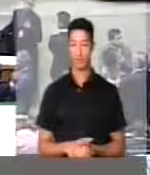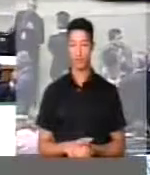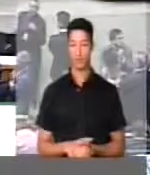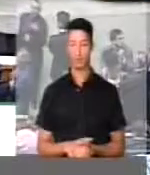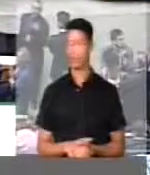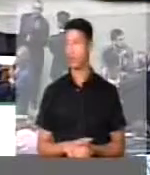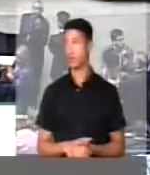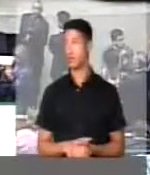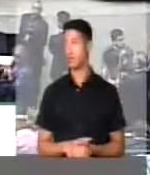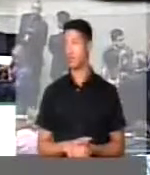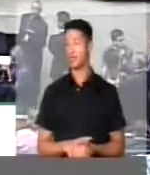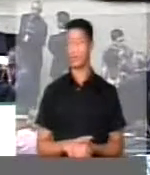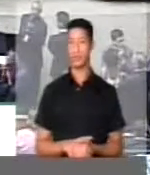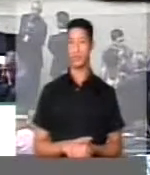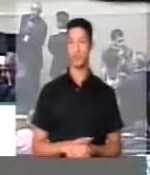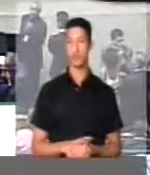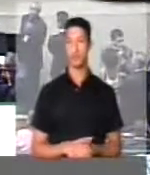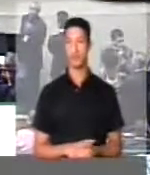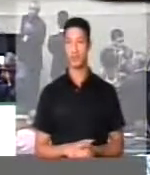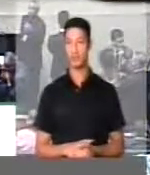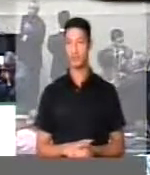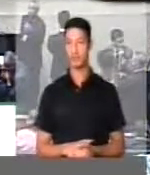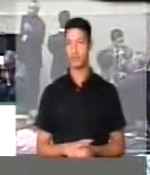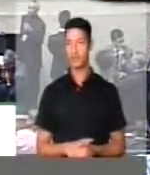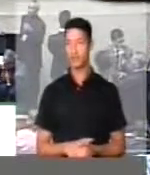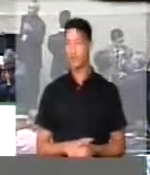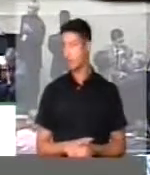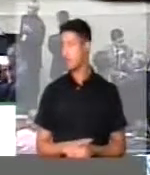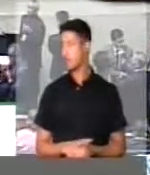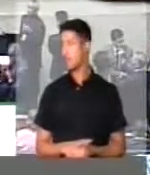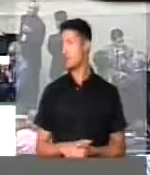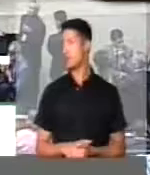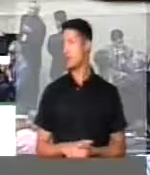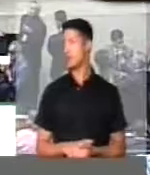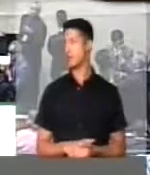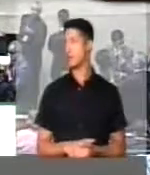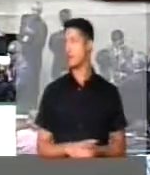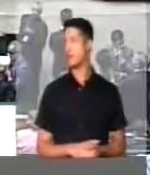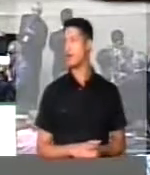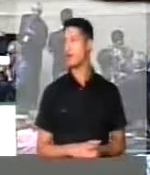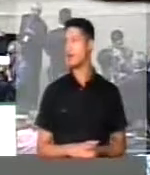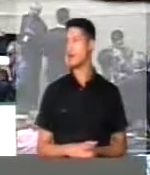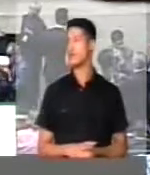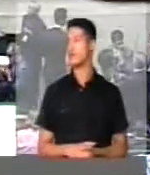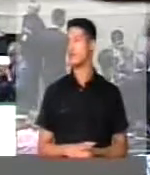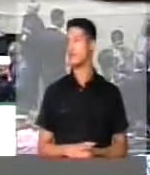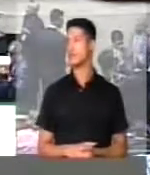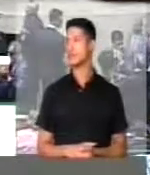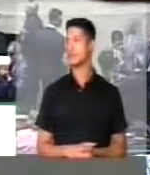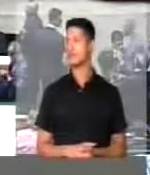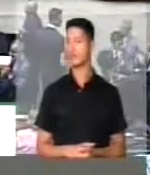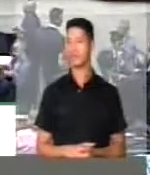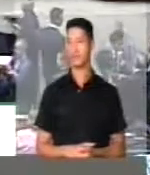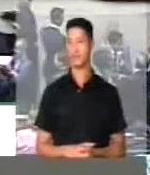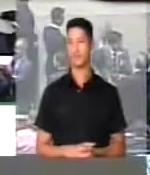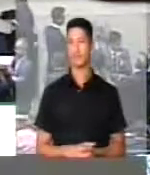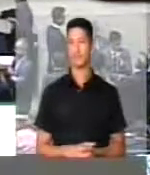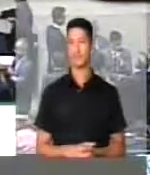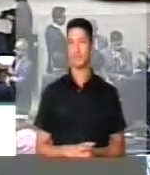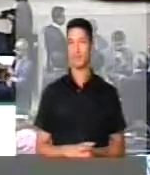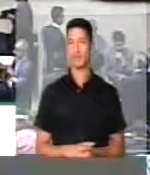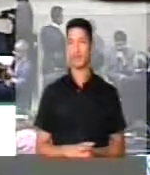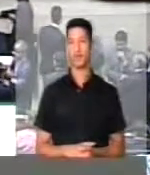Senhor Presidente, permite um minuto. Deputado Mauro. Deputado Presidente Rodrigo Maia, eu gostaria de, na mesma linha do deputado